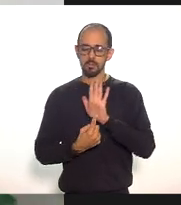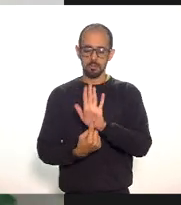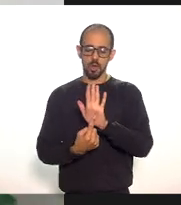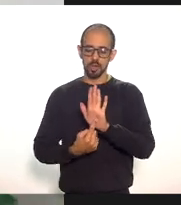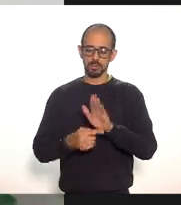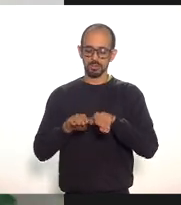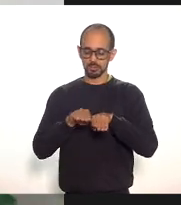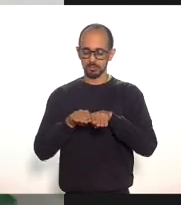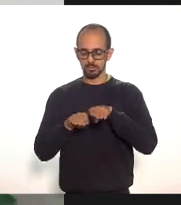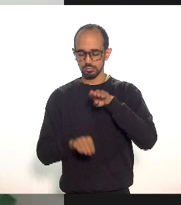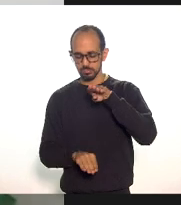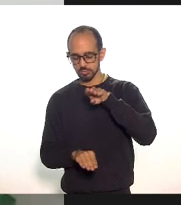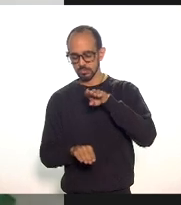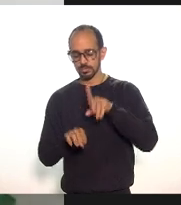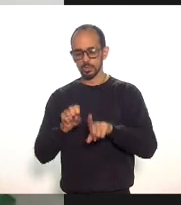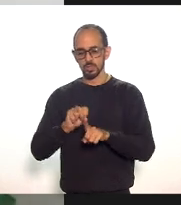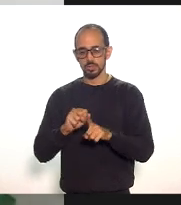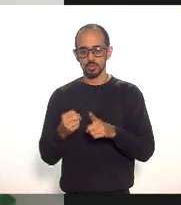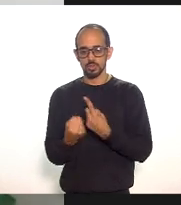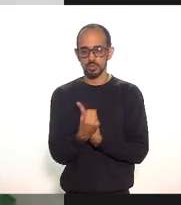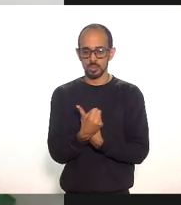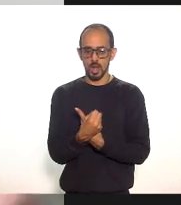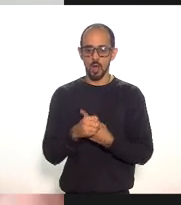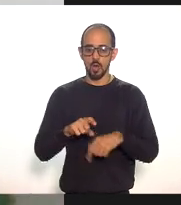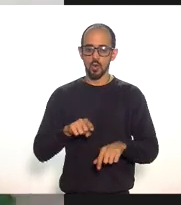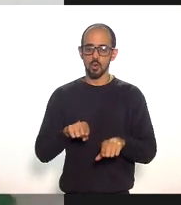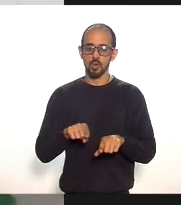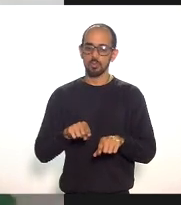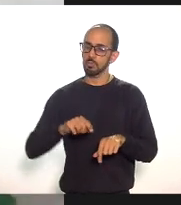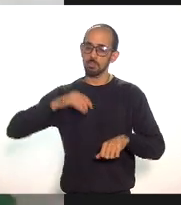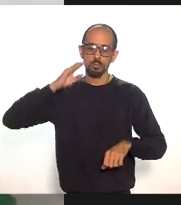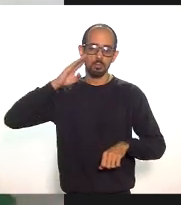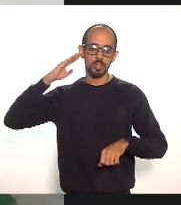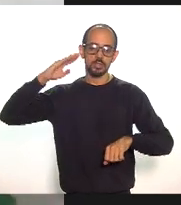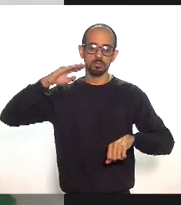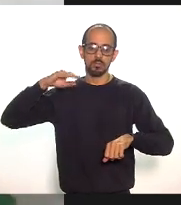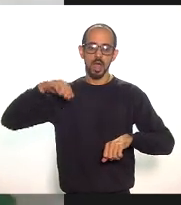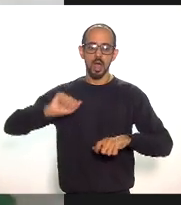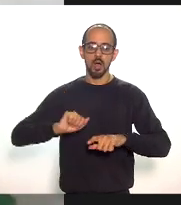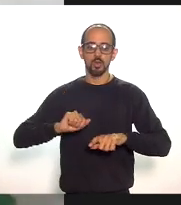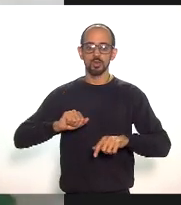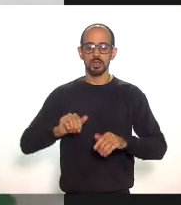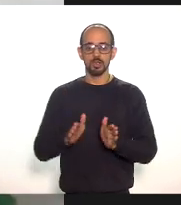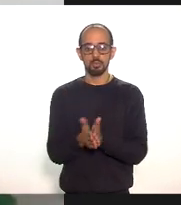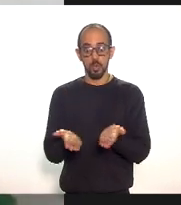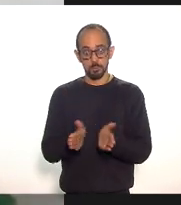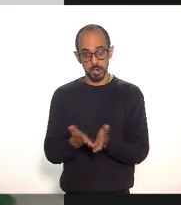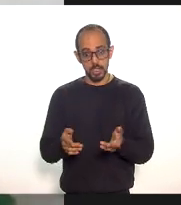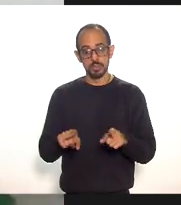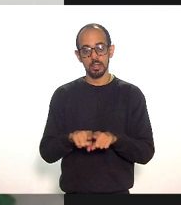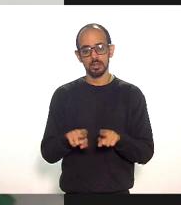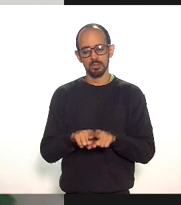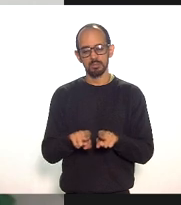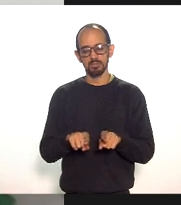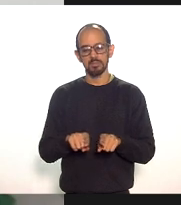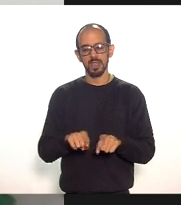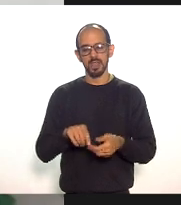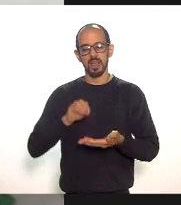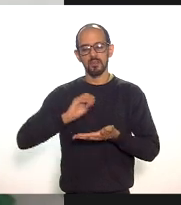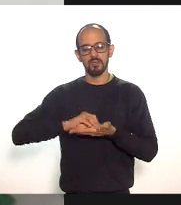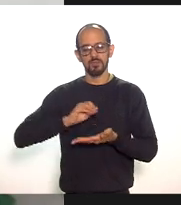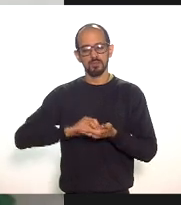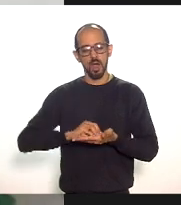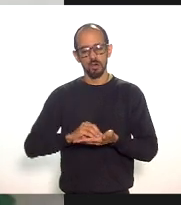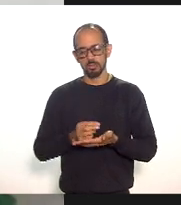desigualdades sociais, em especial no que tange à miséria e à pobreza no nosso Estado. Então, precisamos ter uma lupa